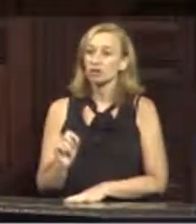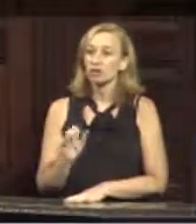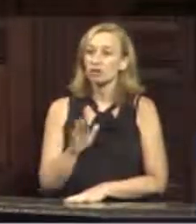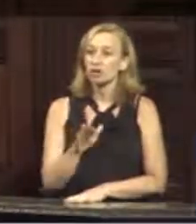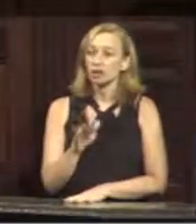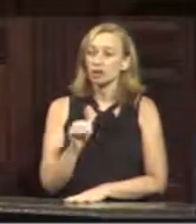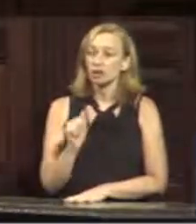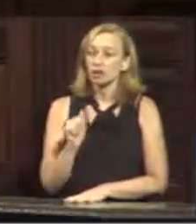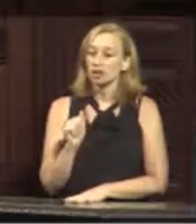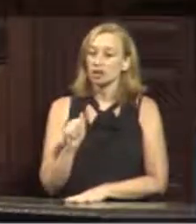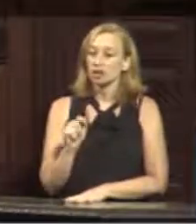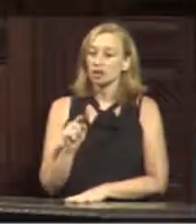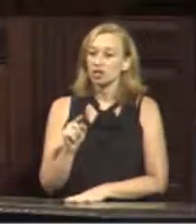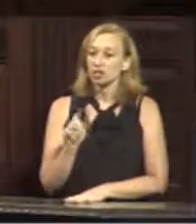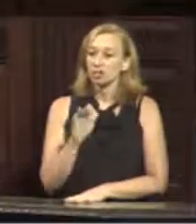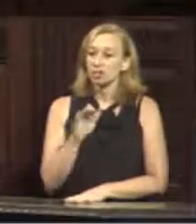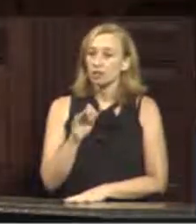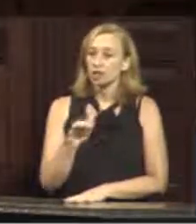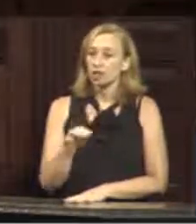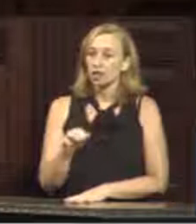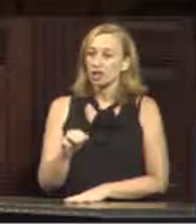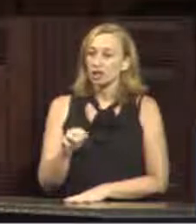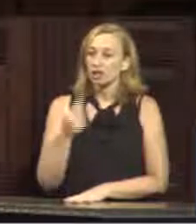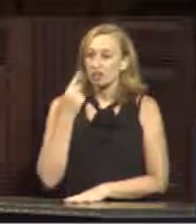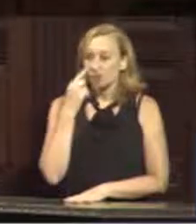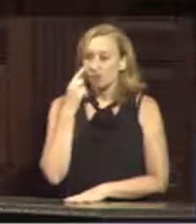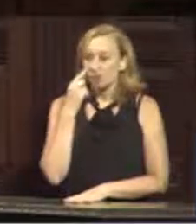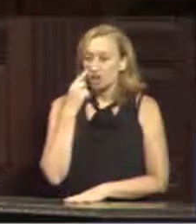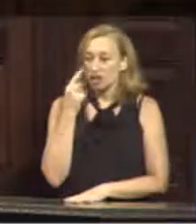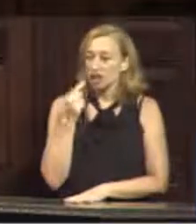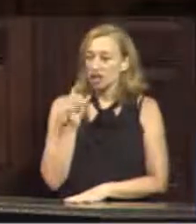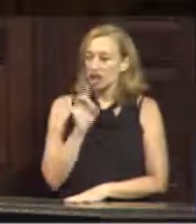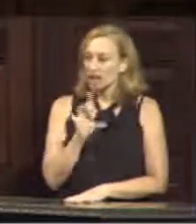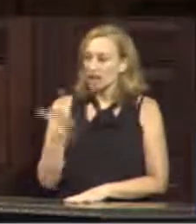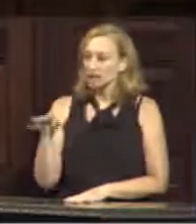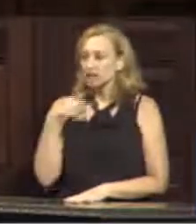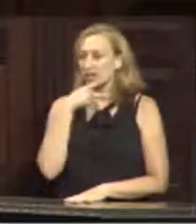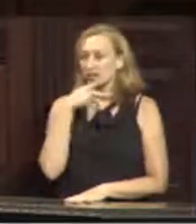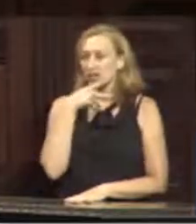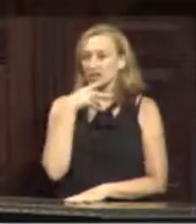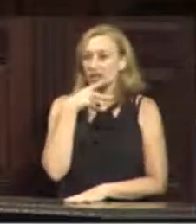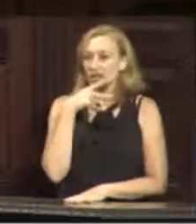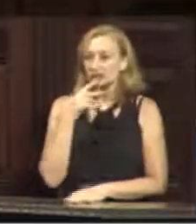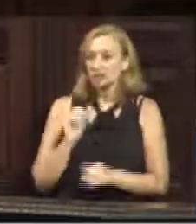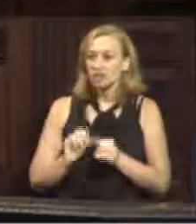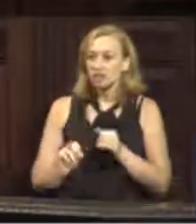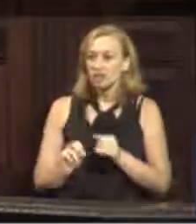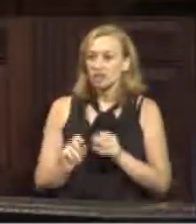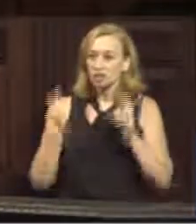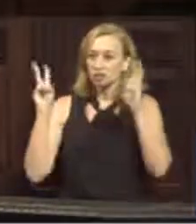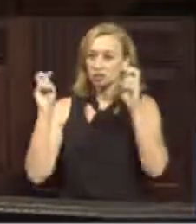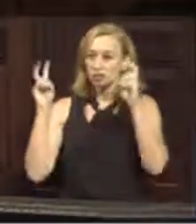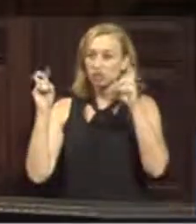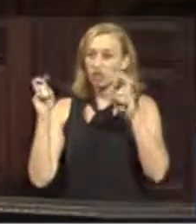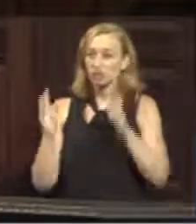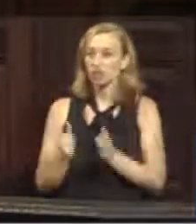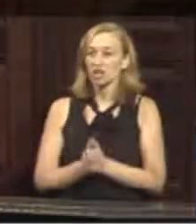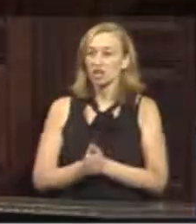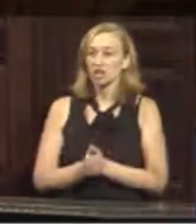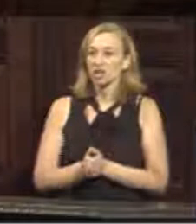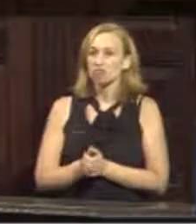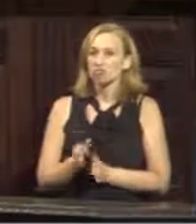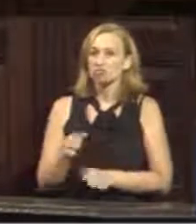dos senhores parlamentares, achar que num tema que envolve bilhões de reais